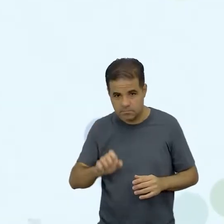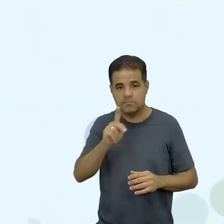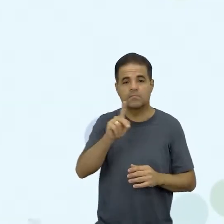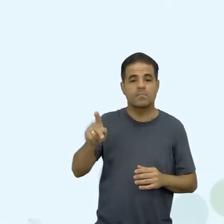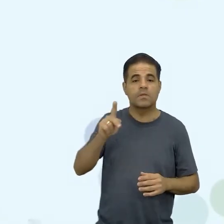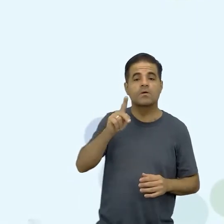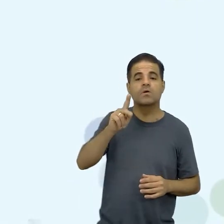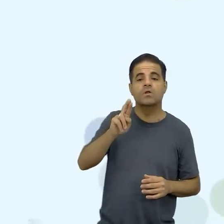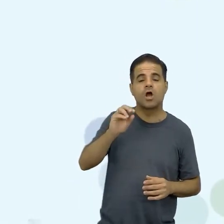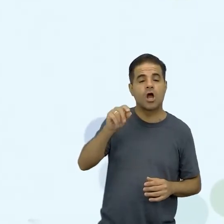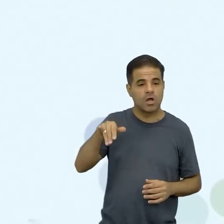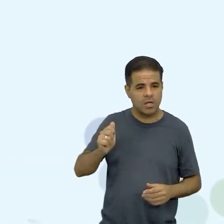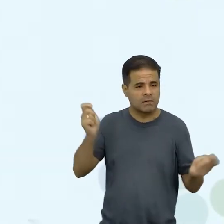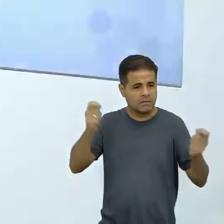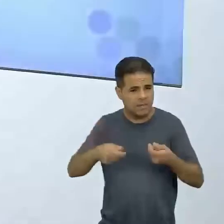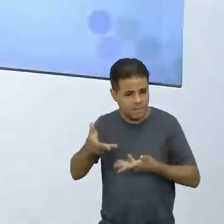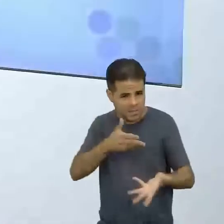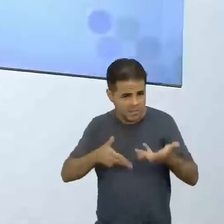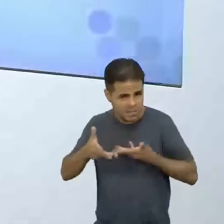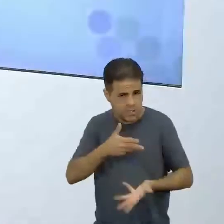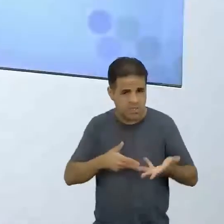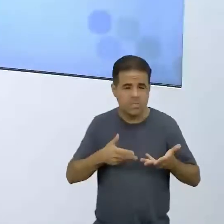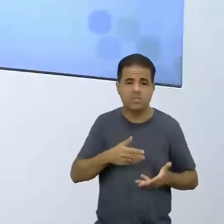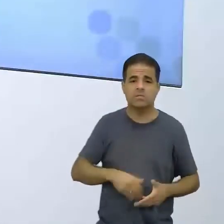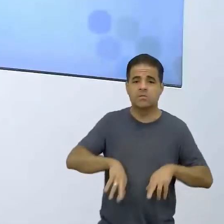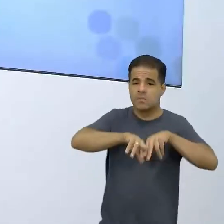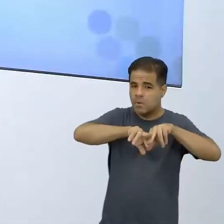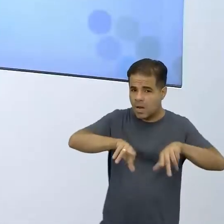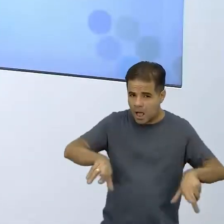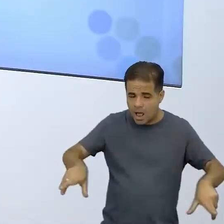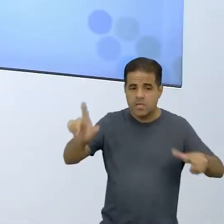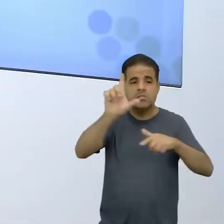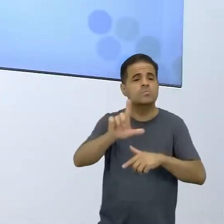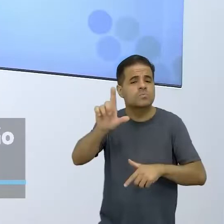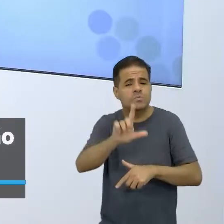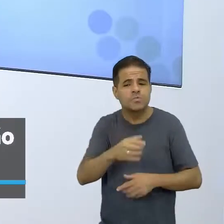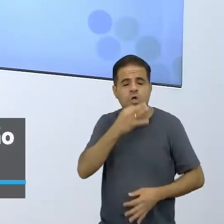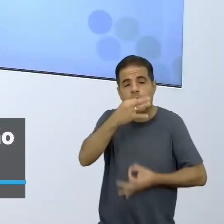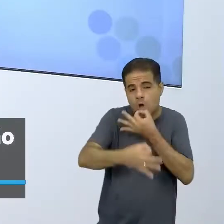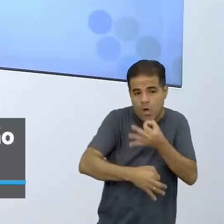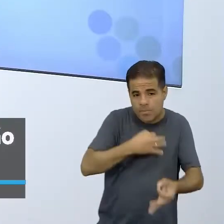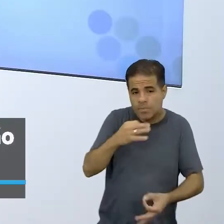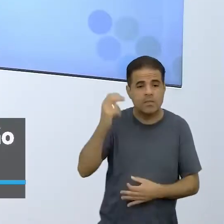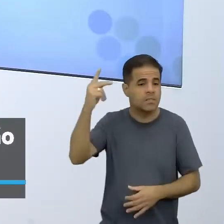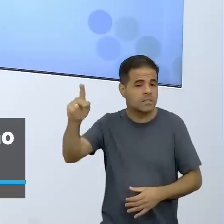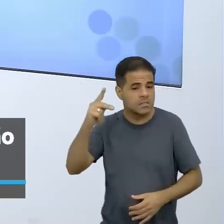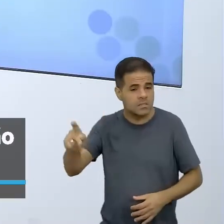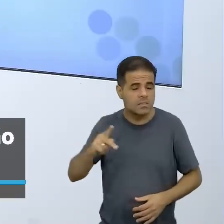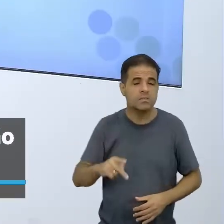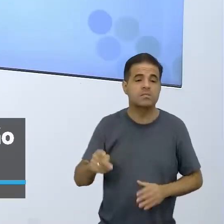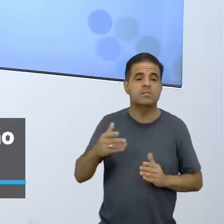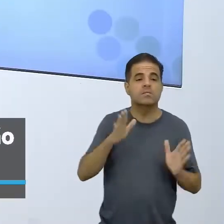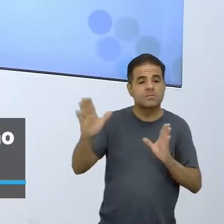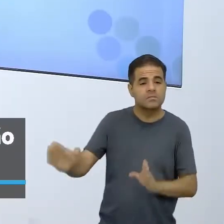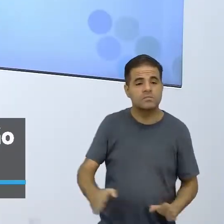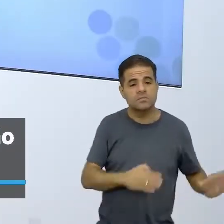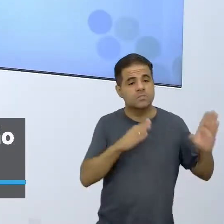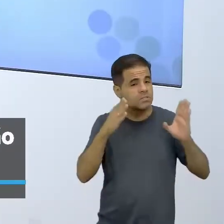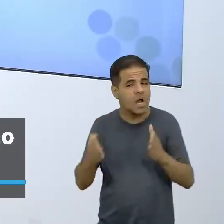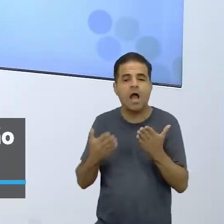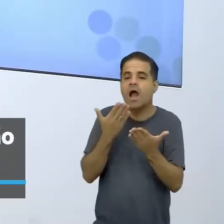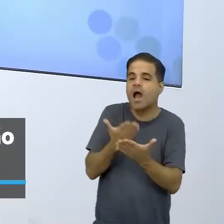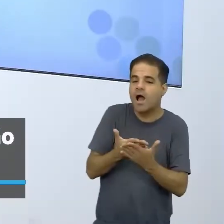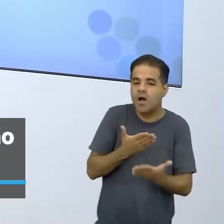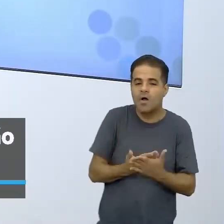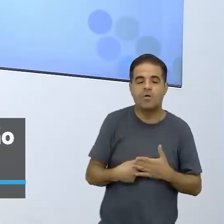professora Rosana podemos relacionar com a variedade linguística? Então, o comentário que eles fazem aí durante a aula, como nós podemos relacionar isso